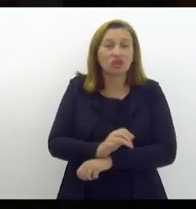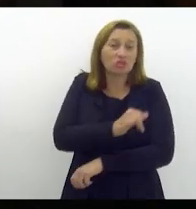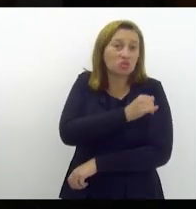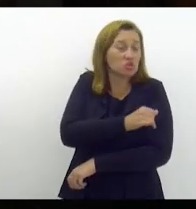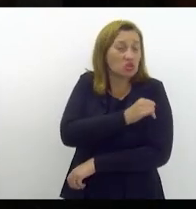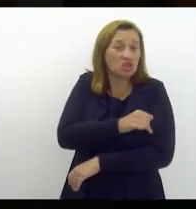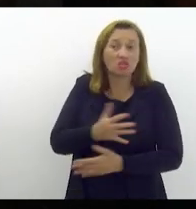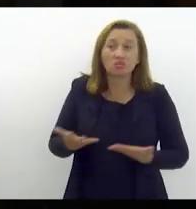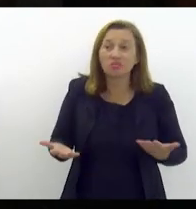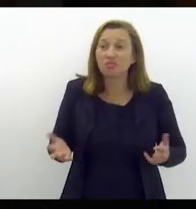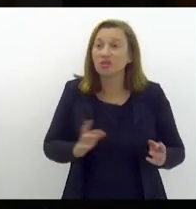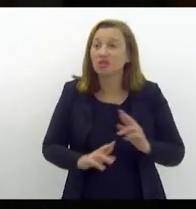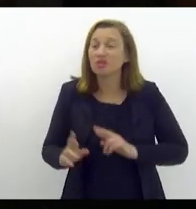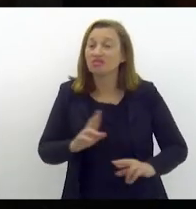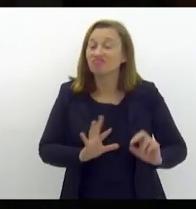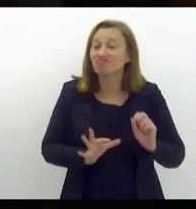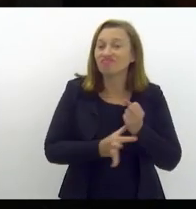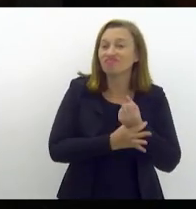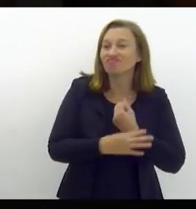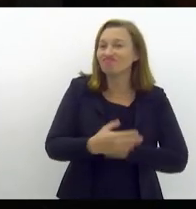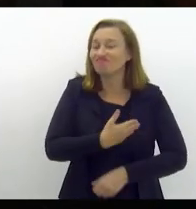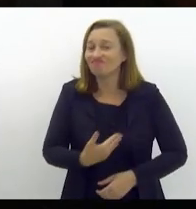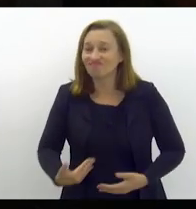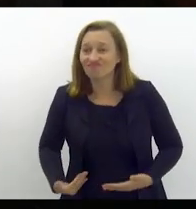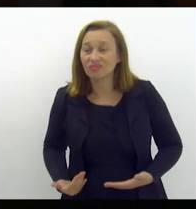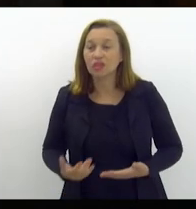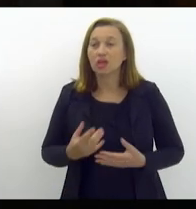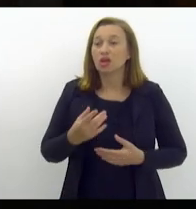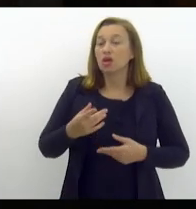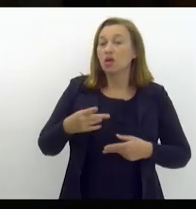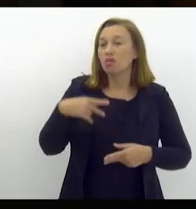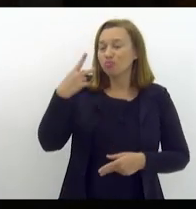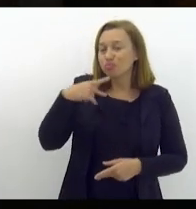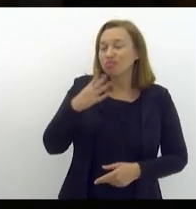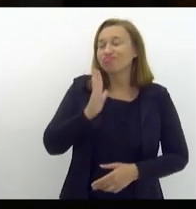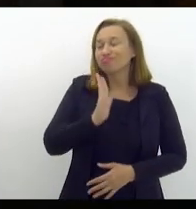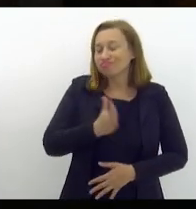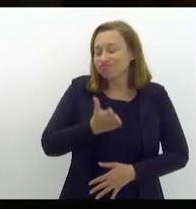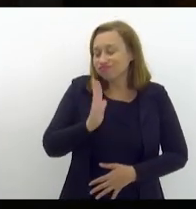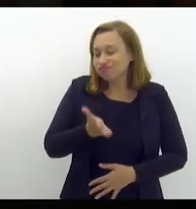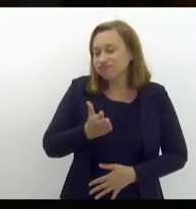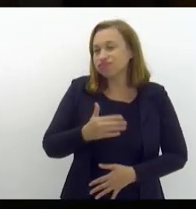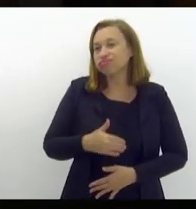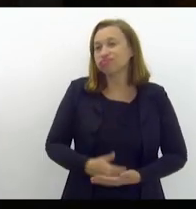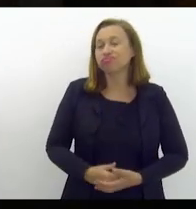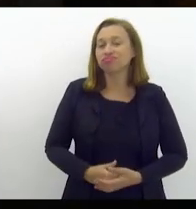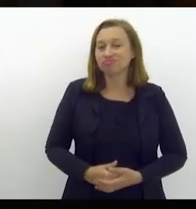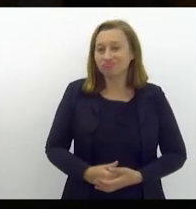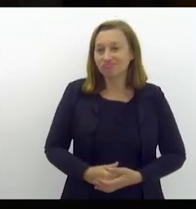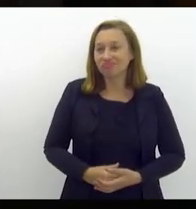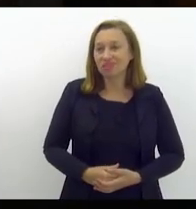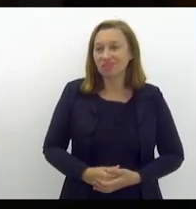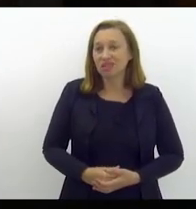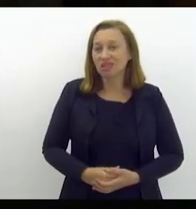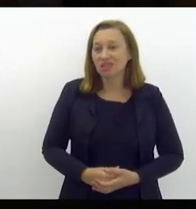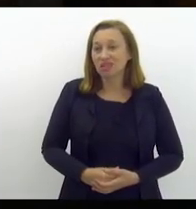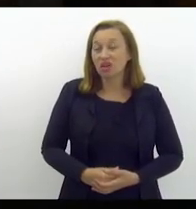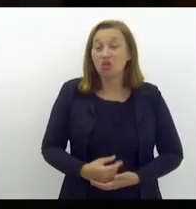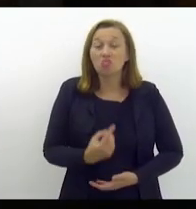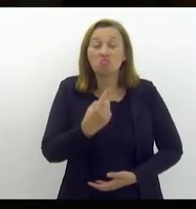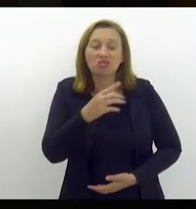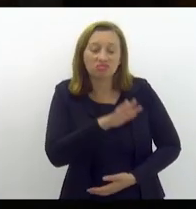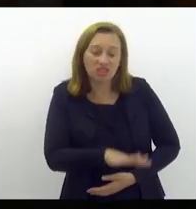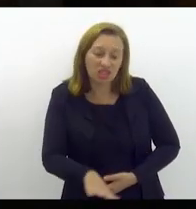Janeiro com relação à segurança pública. Há uma política que já aí deixou uma